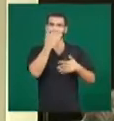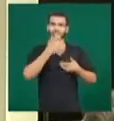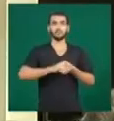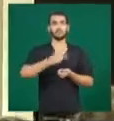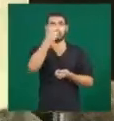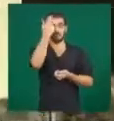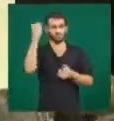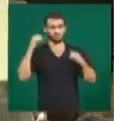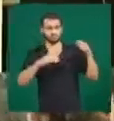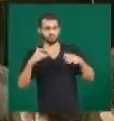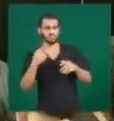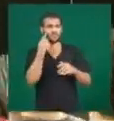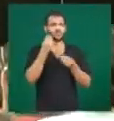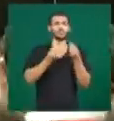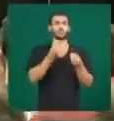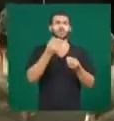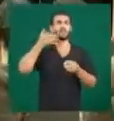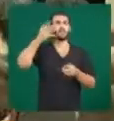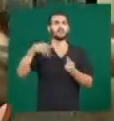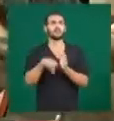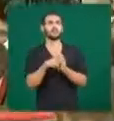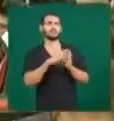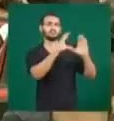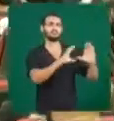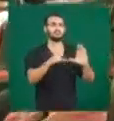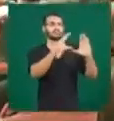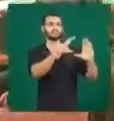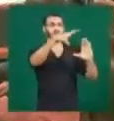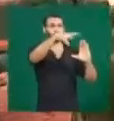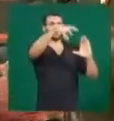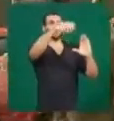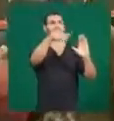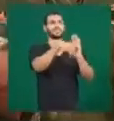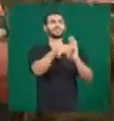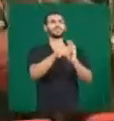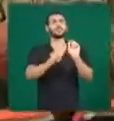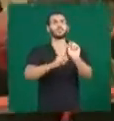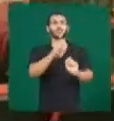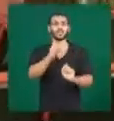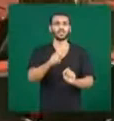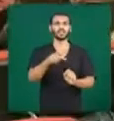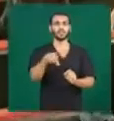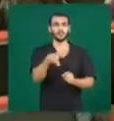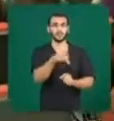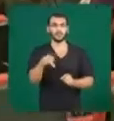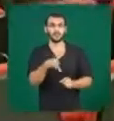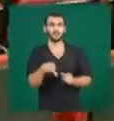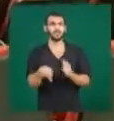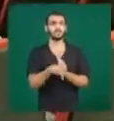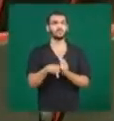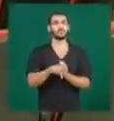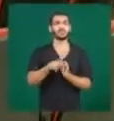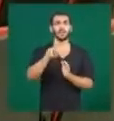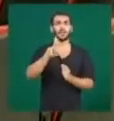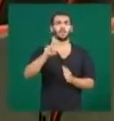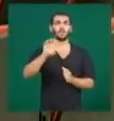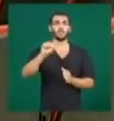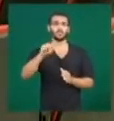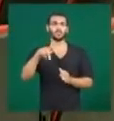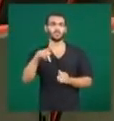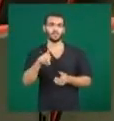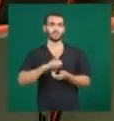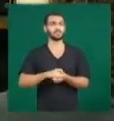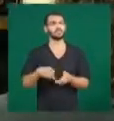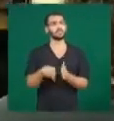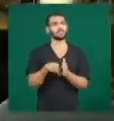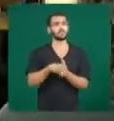palestra sobre buraco negro, ministrada pelo professor do Instituto de Astronomia, Geofísica e Ciências Atmosféricas da USP, Universidade de